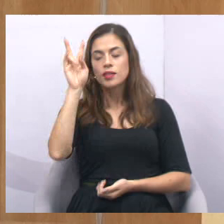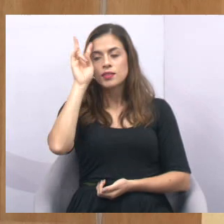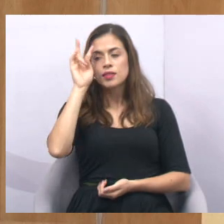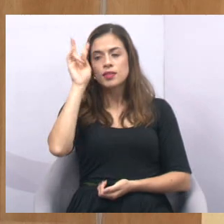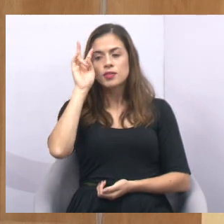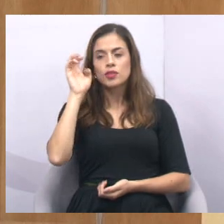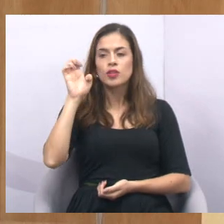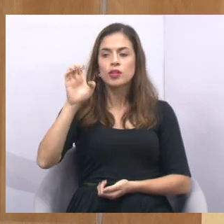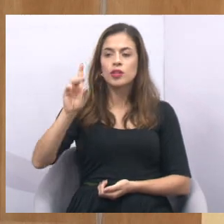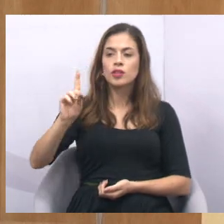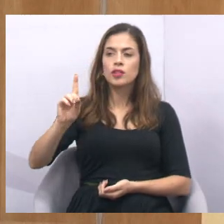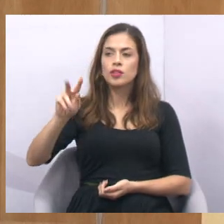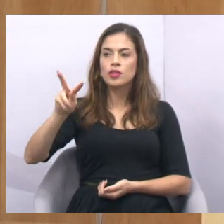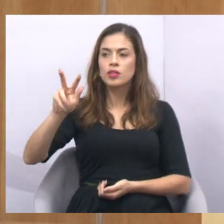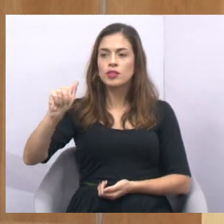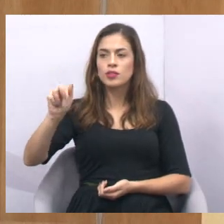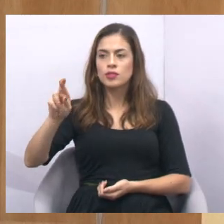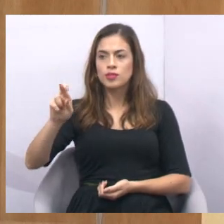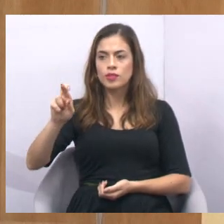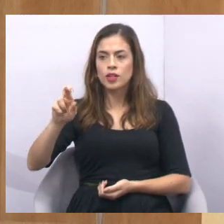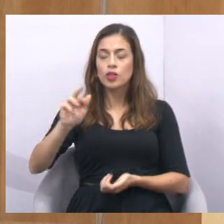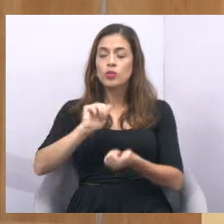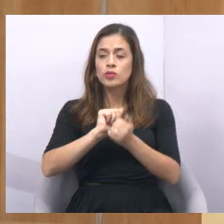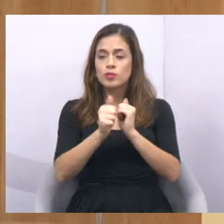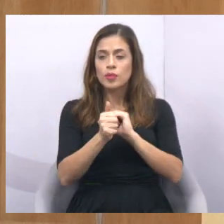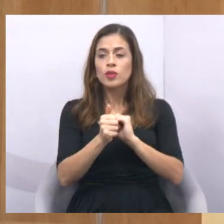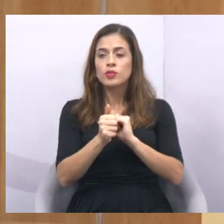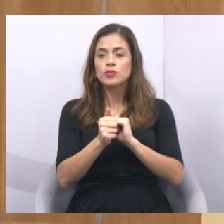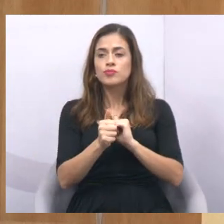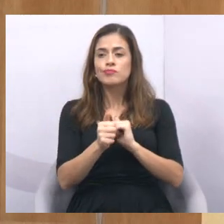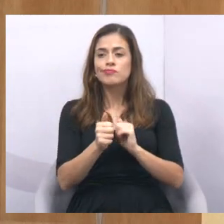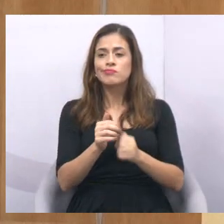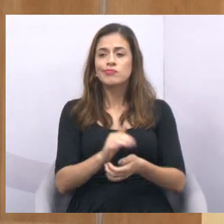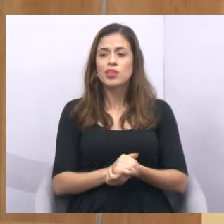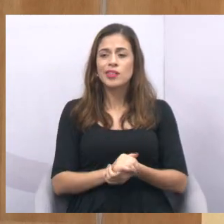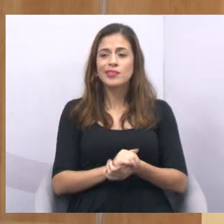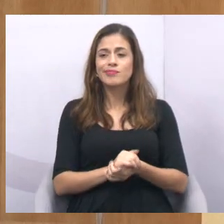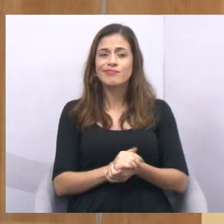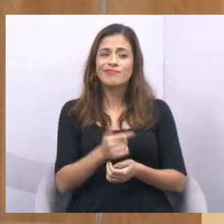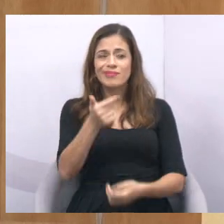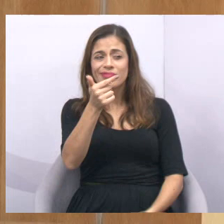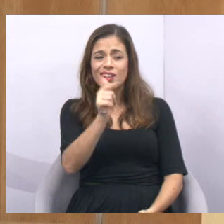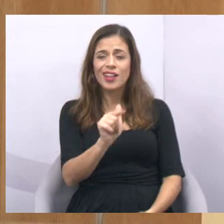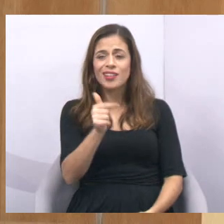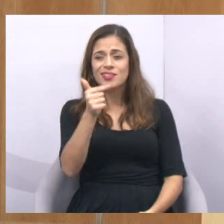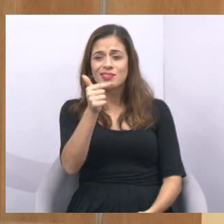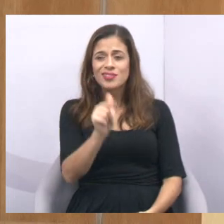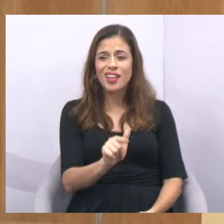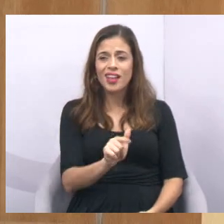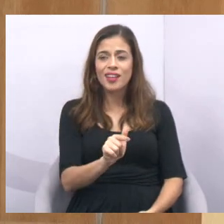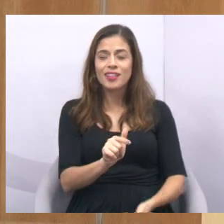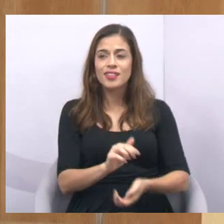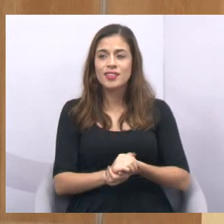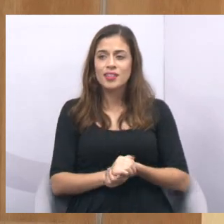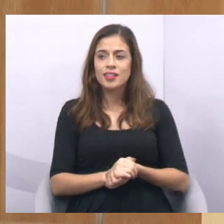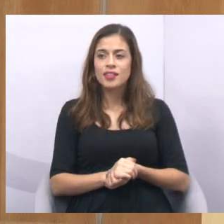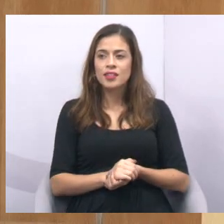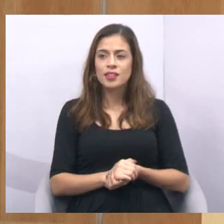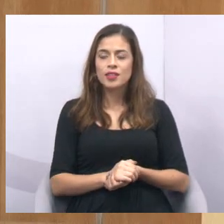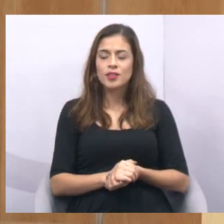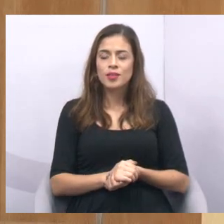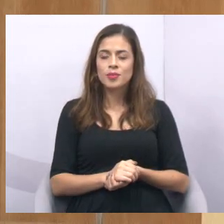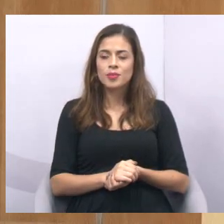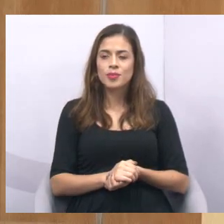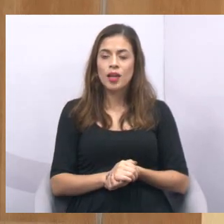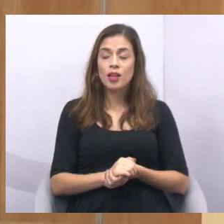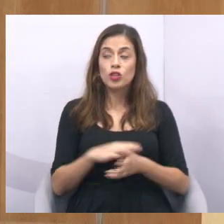no esporte seria até redundante. Eu acho que desnecessário por tudo que